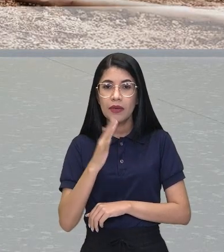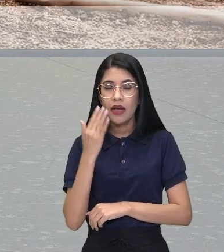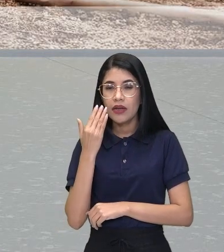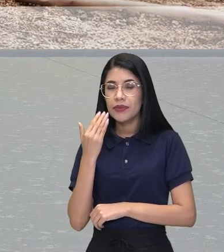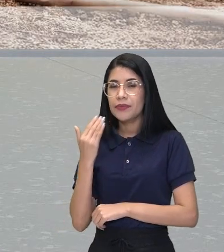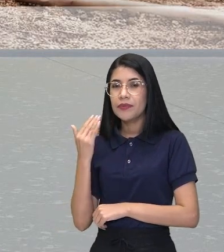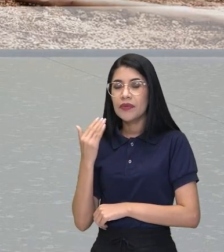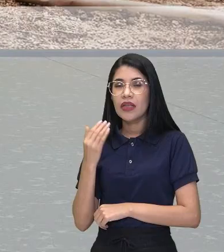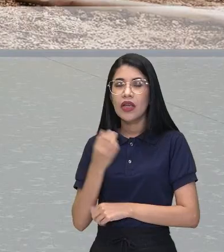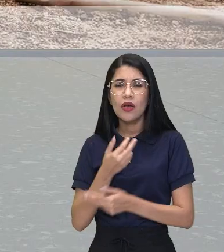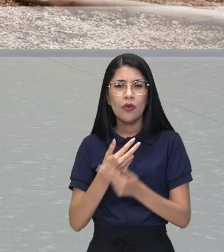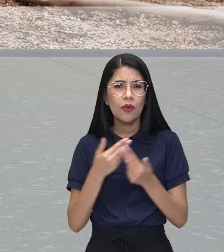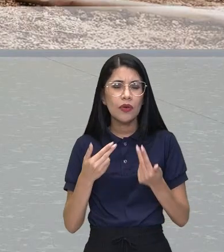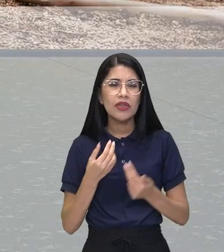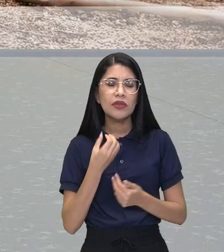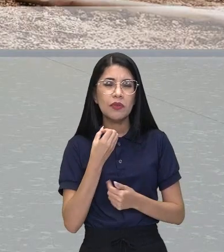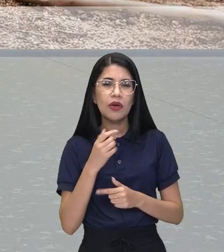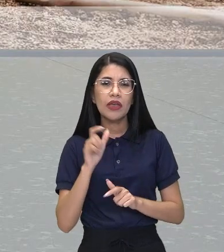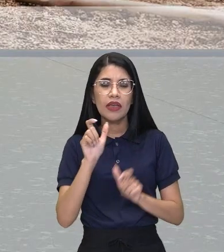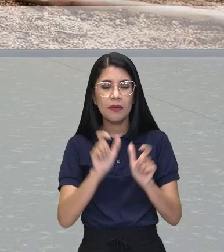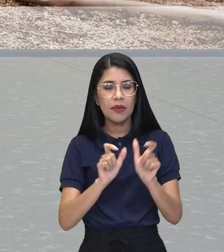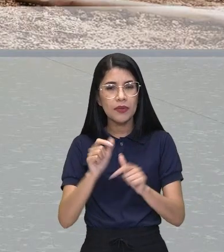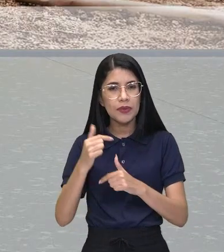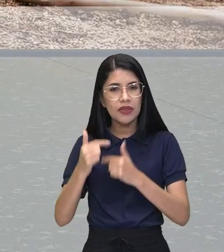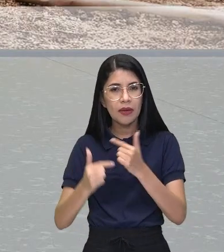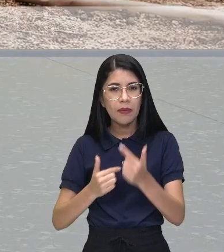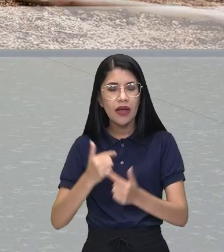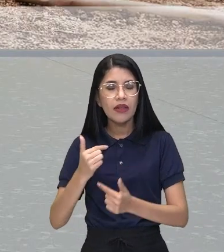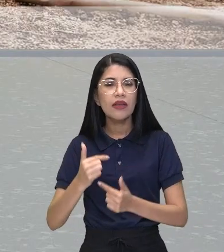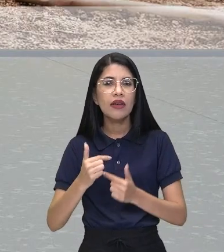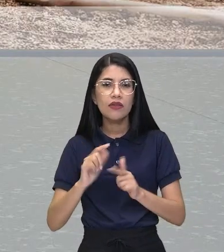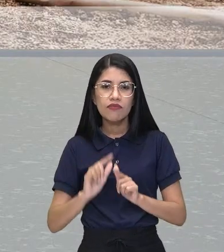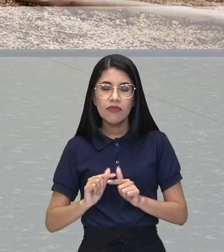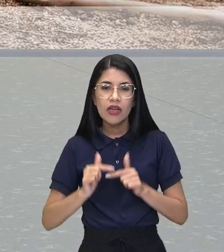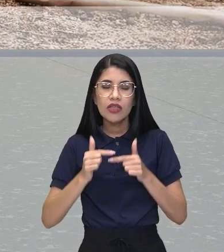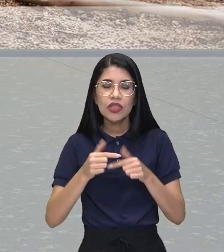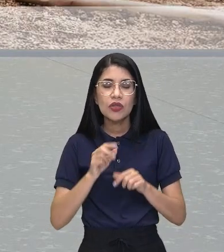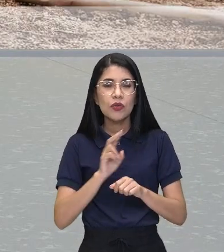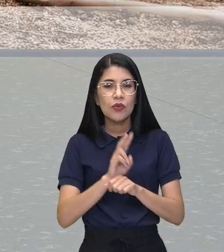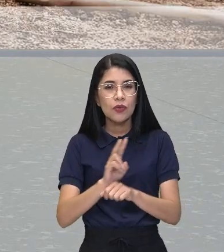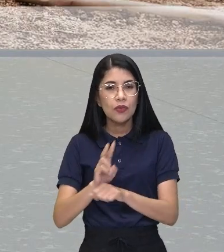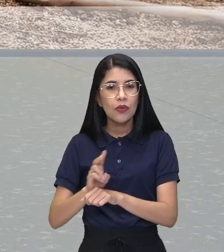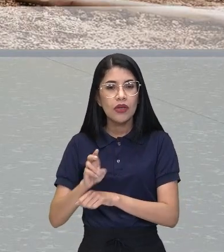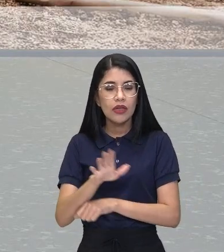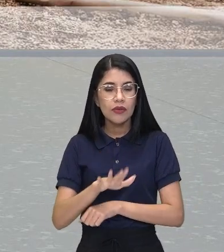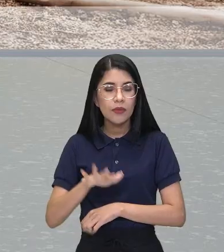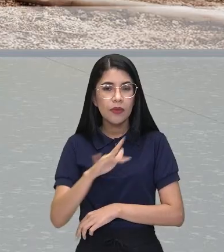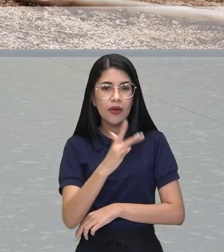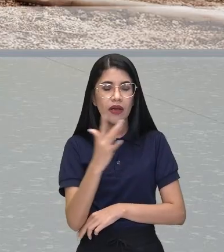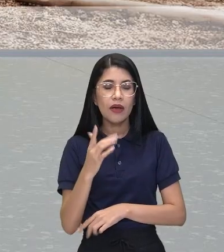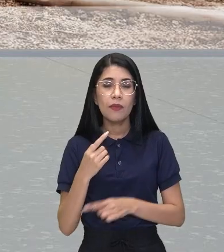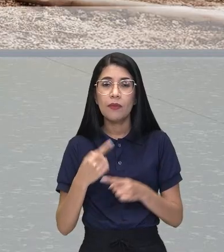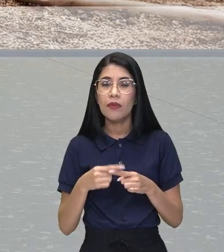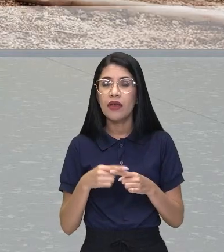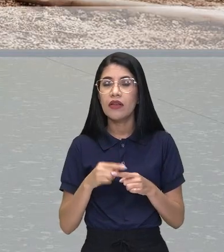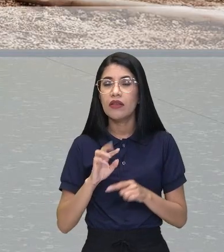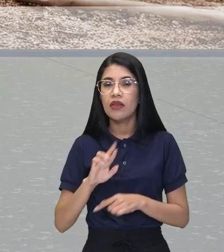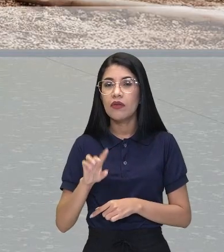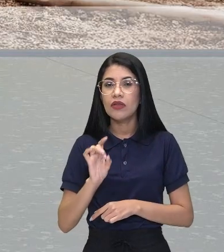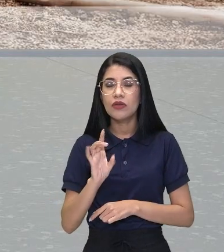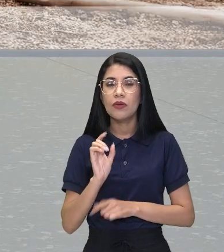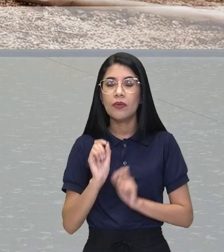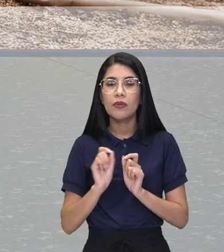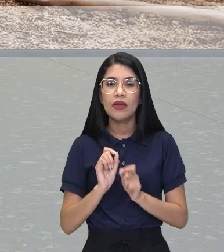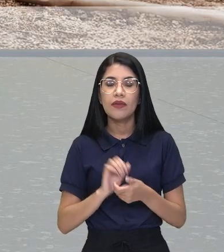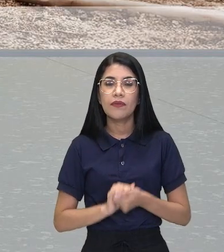mais positiva, né, de um pessoal trabalhando aí, né, professor, atuando aí, jovem, né? cuidando, né? Aí, porque não é só uma questão, pessoal, também de achar que